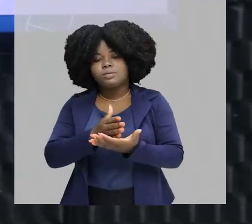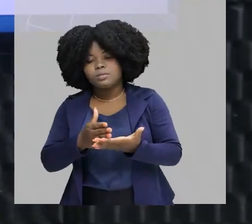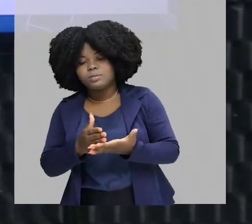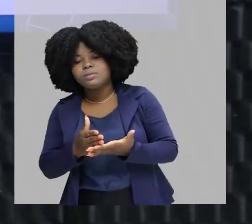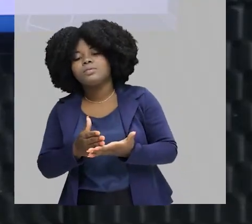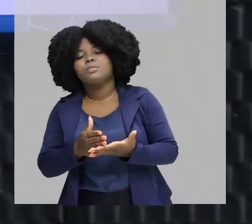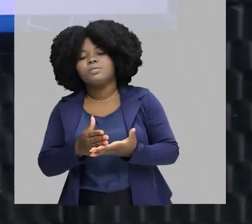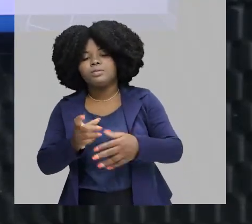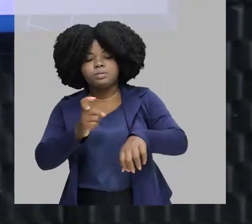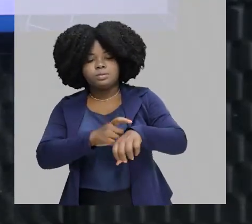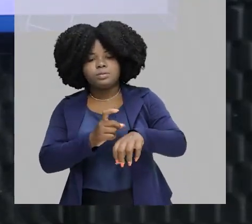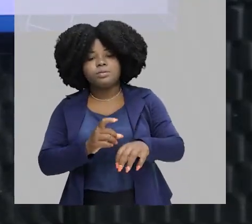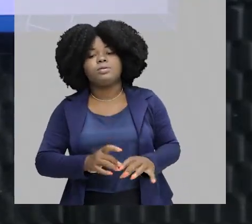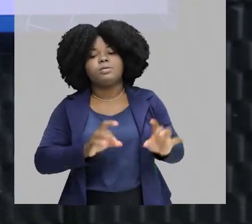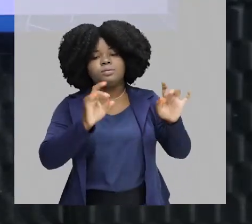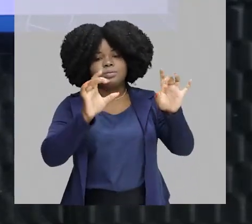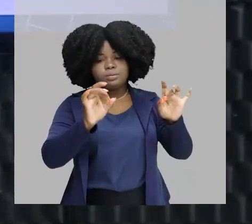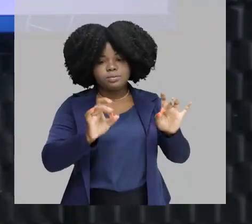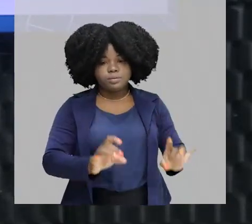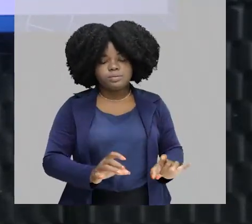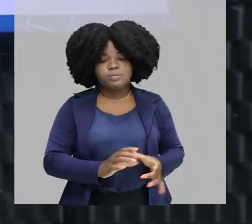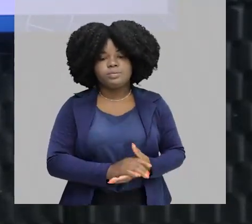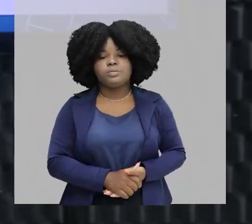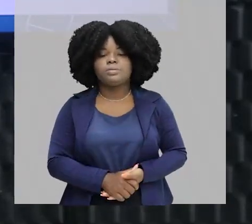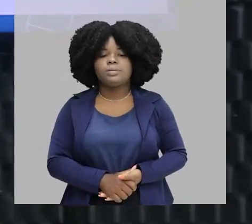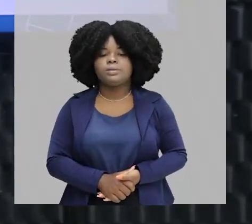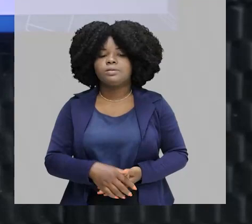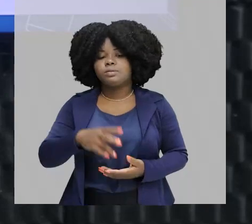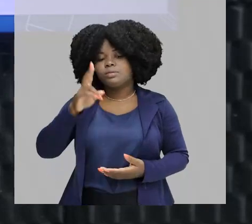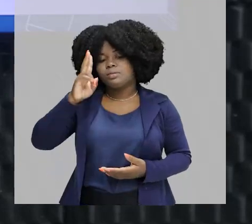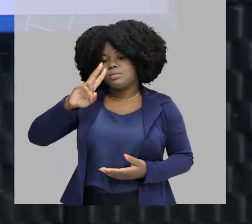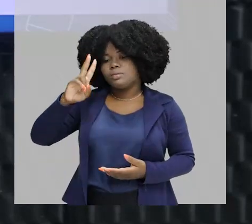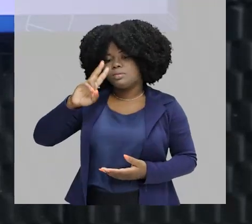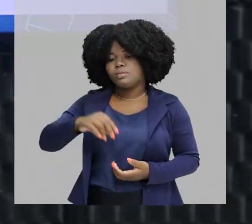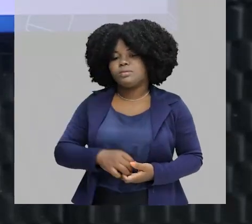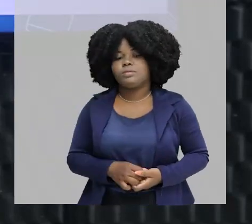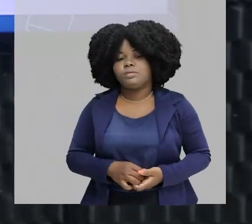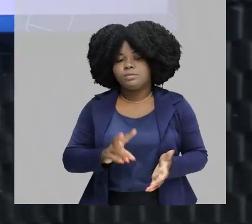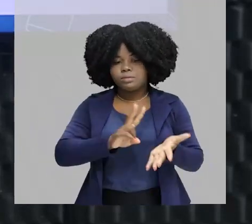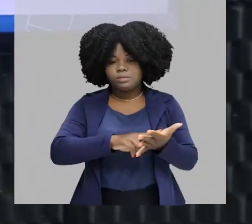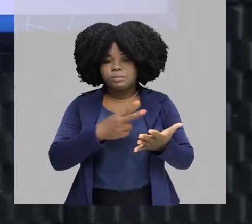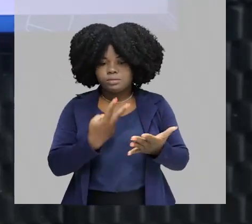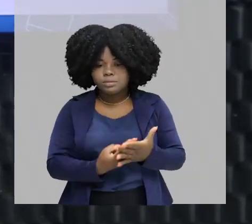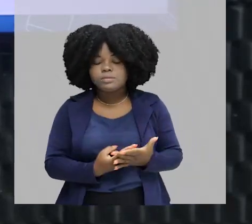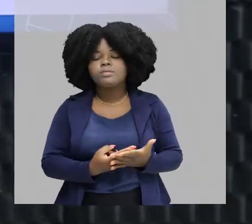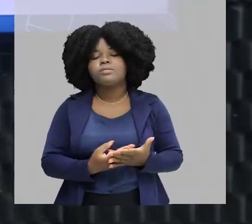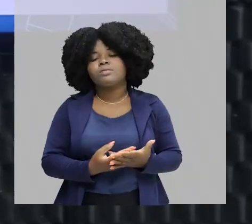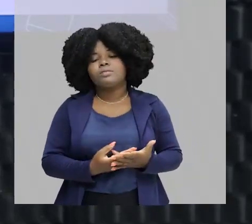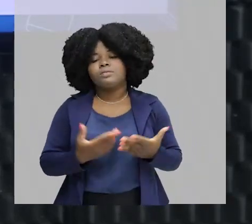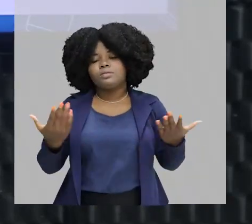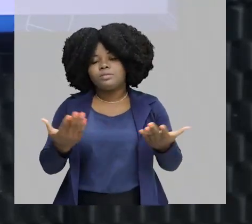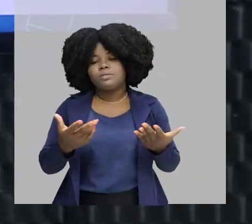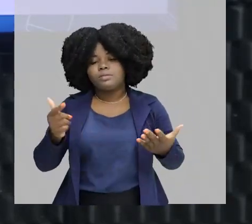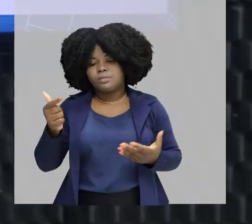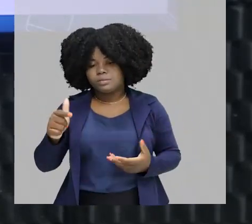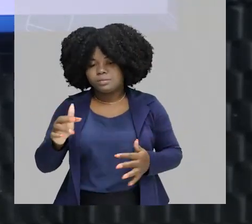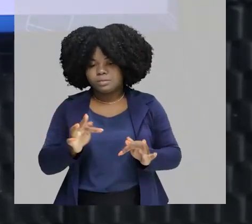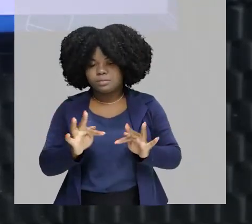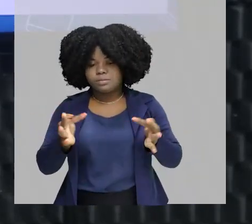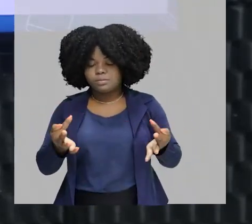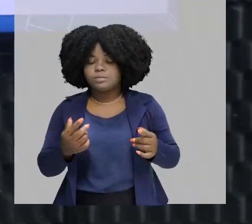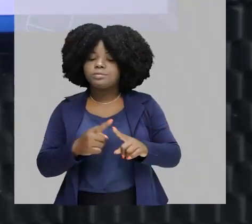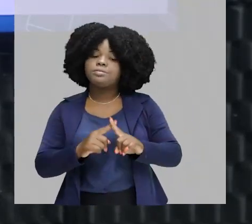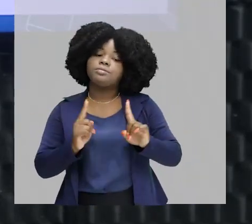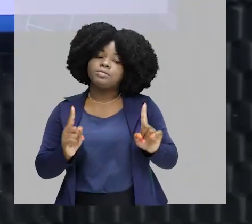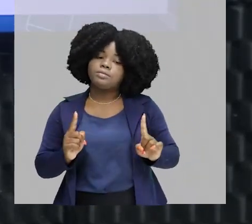tempo específico do passado, tá? Lembrando, eu estou traduzindo como presente contínuo, simples, né?